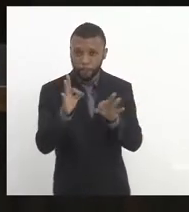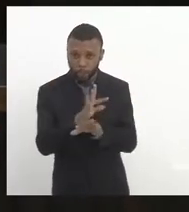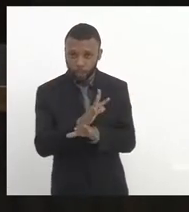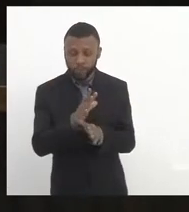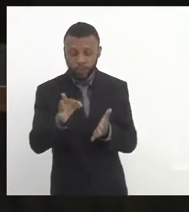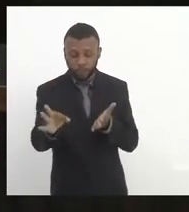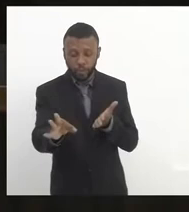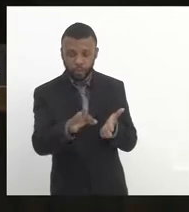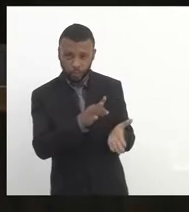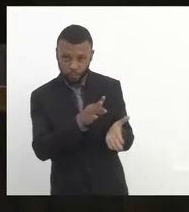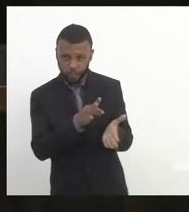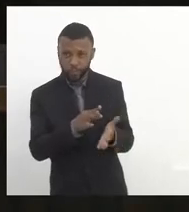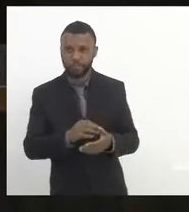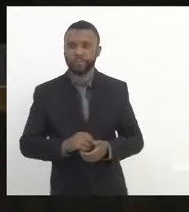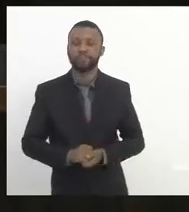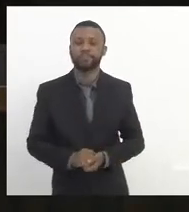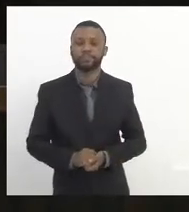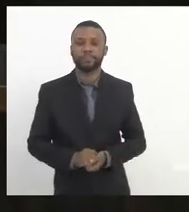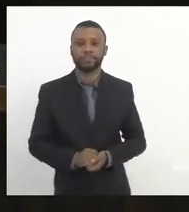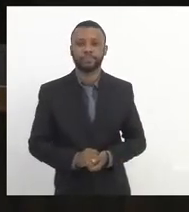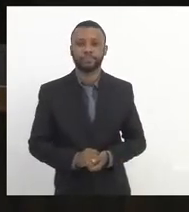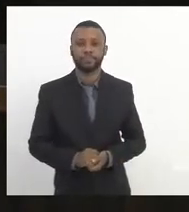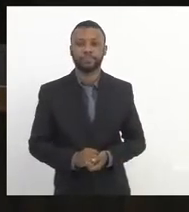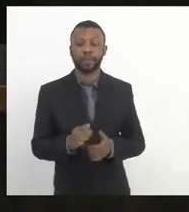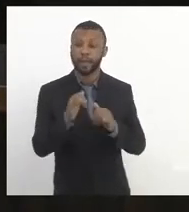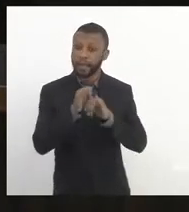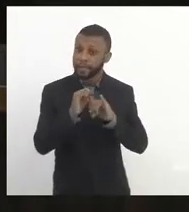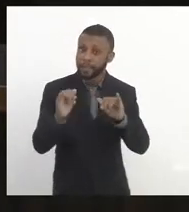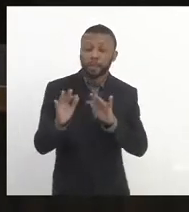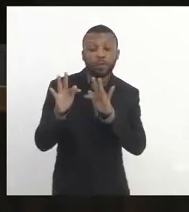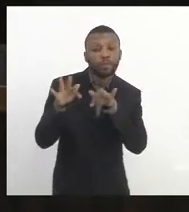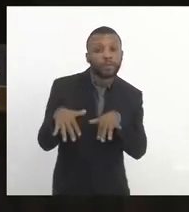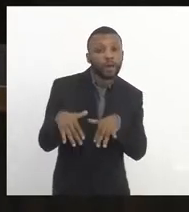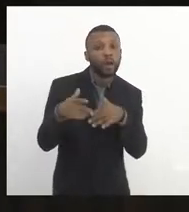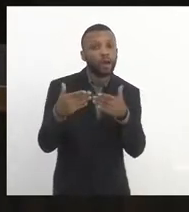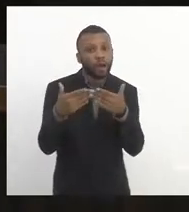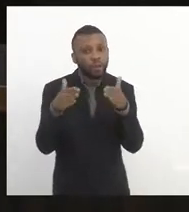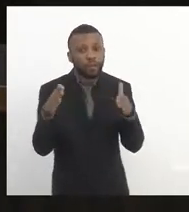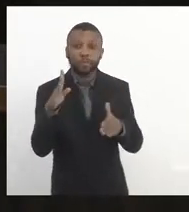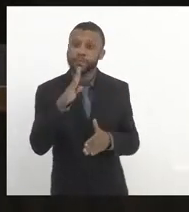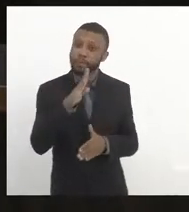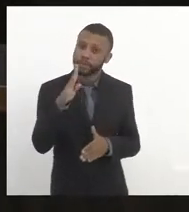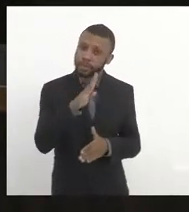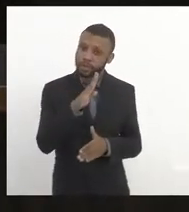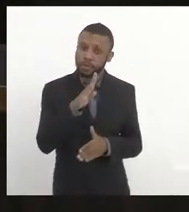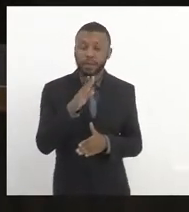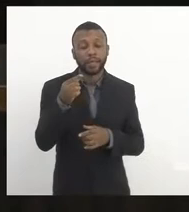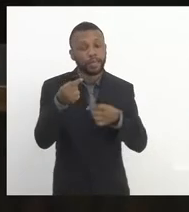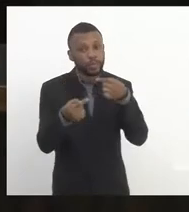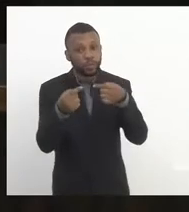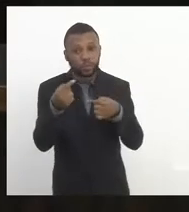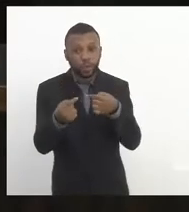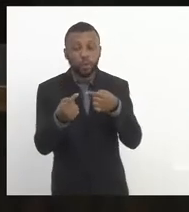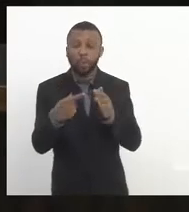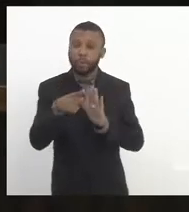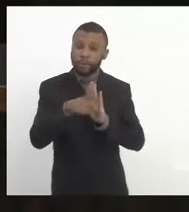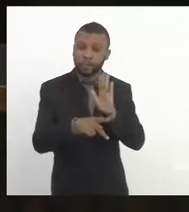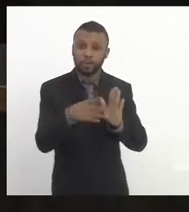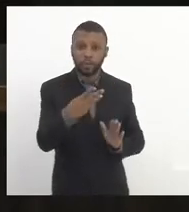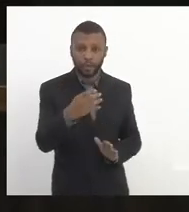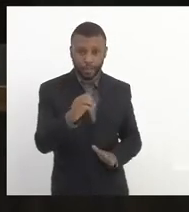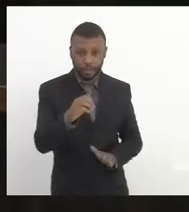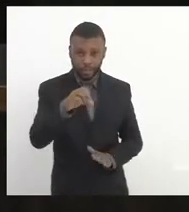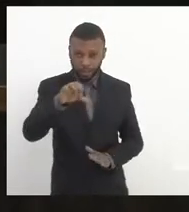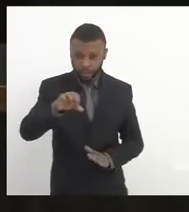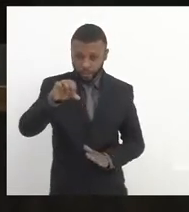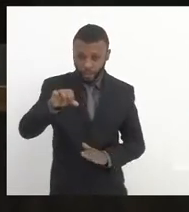autógrafo. Para declaração ao final, presidente. Anuncio, em regime de urgência, em discussão única, projeto de lei 4099 de 21, de